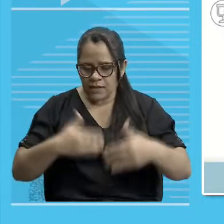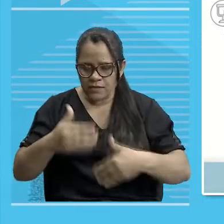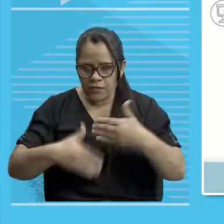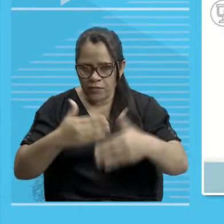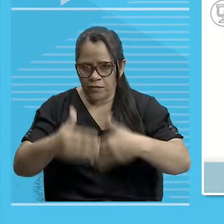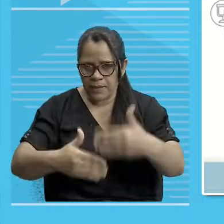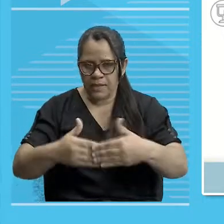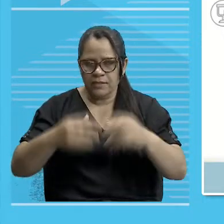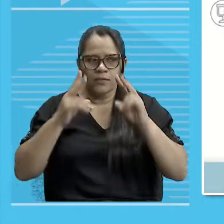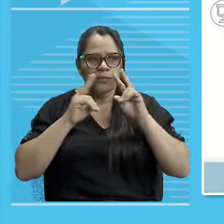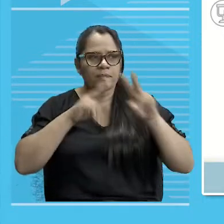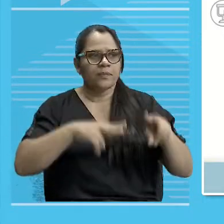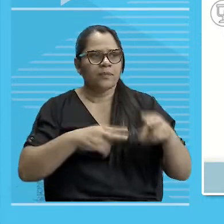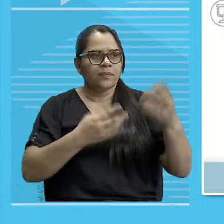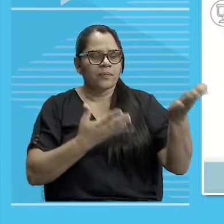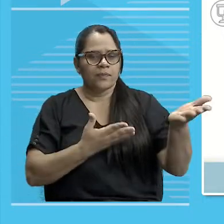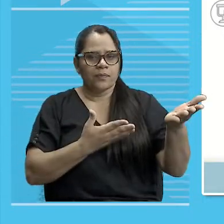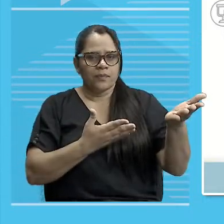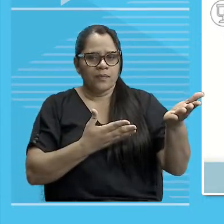Tá bom?